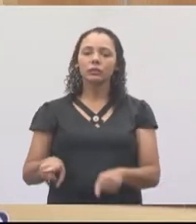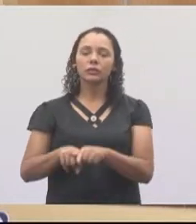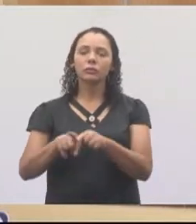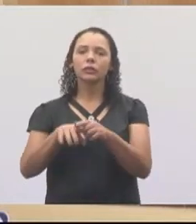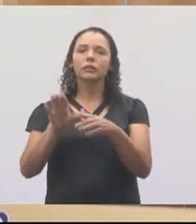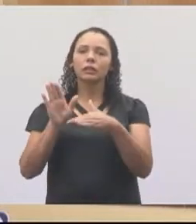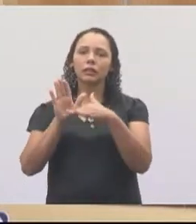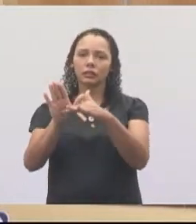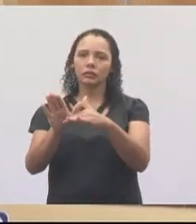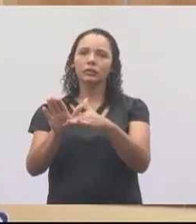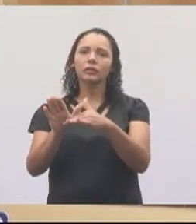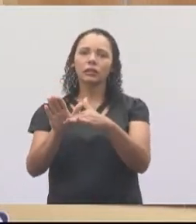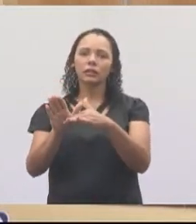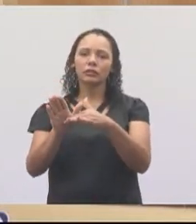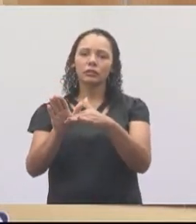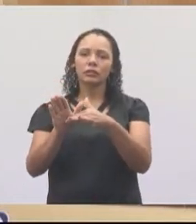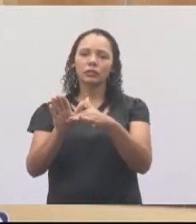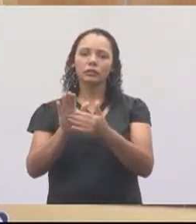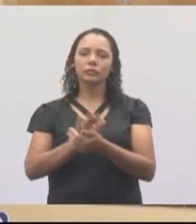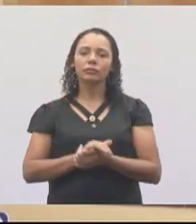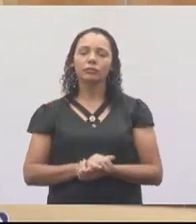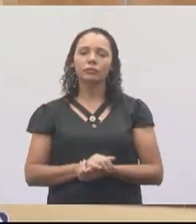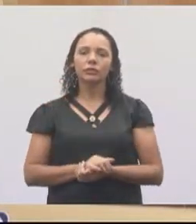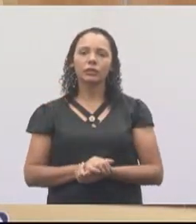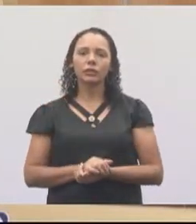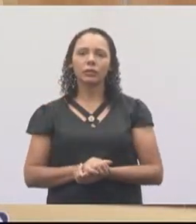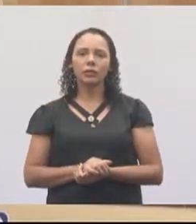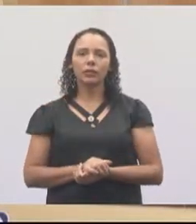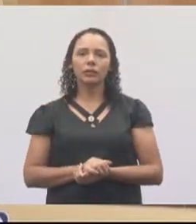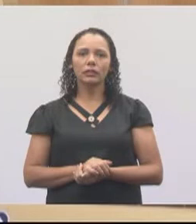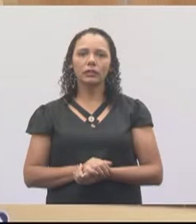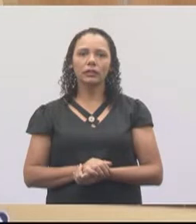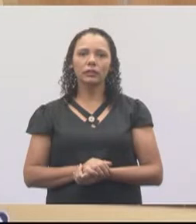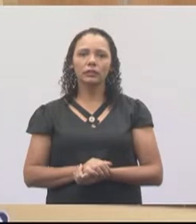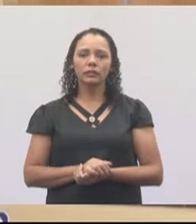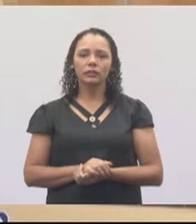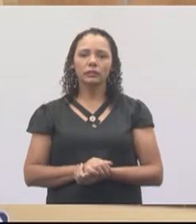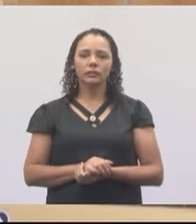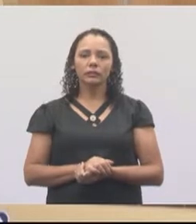a nossa querida Imaculada Conceição.